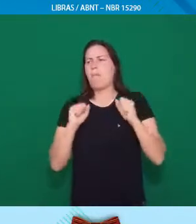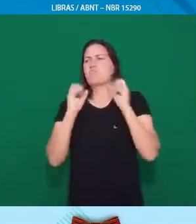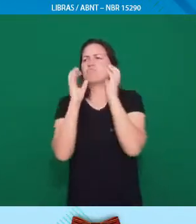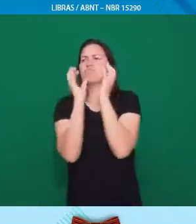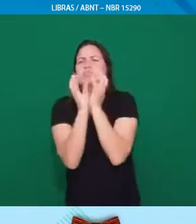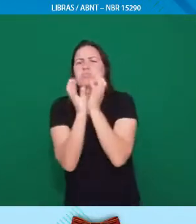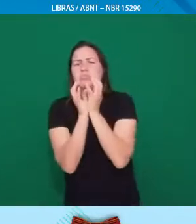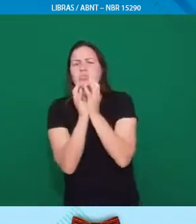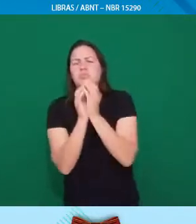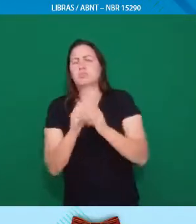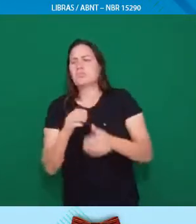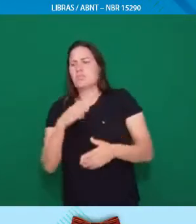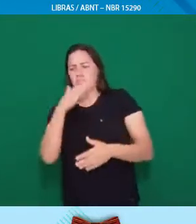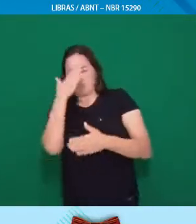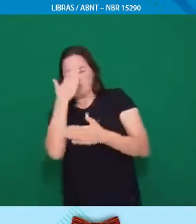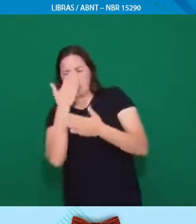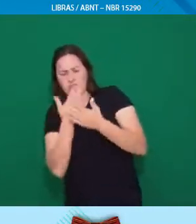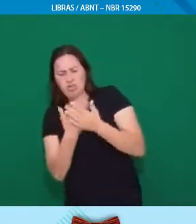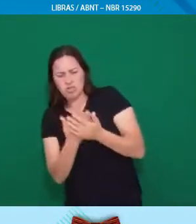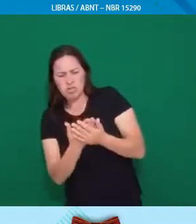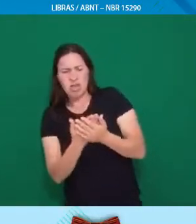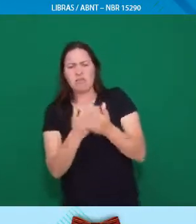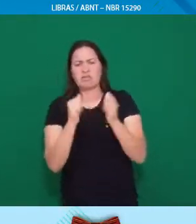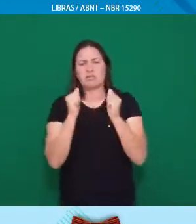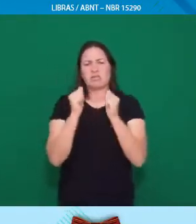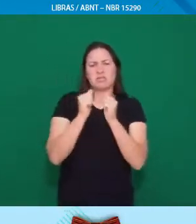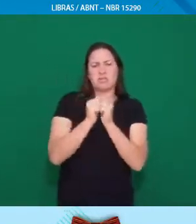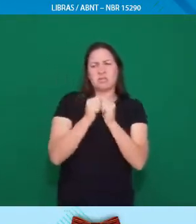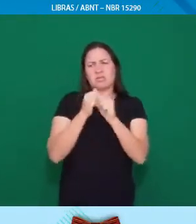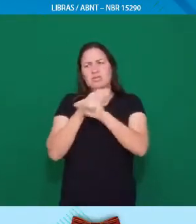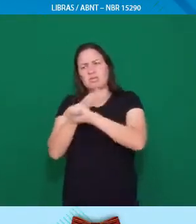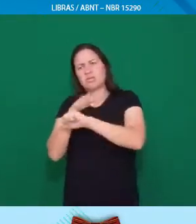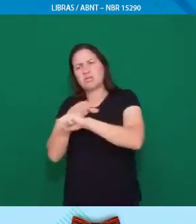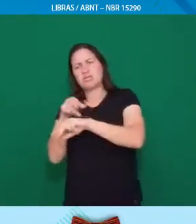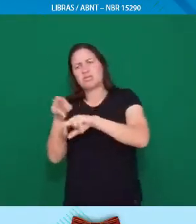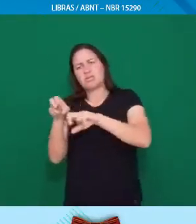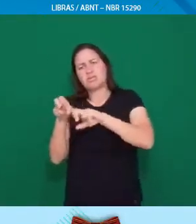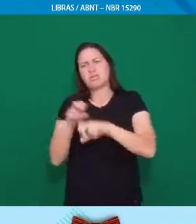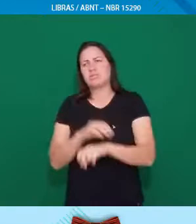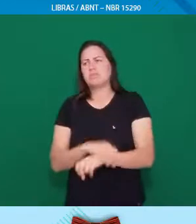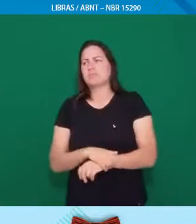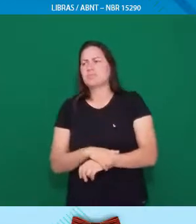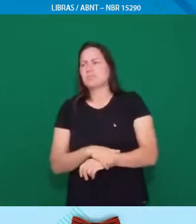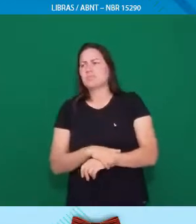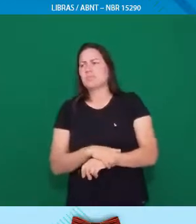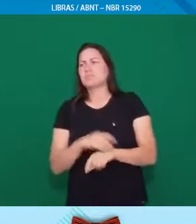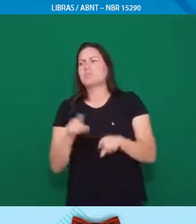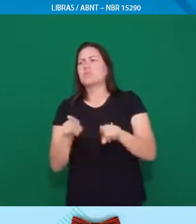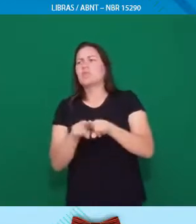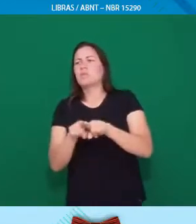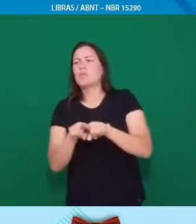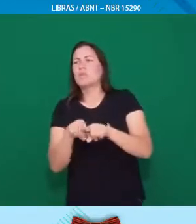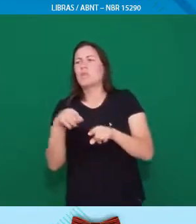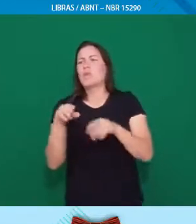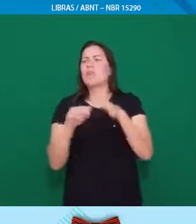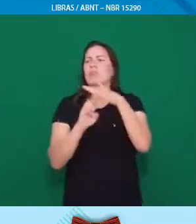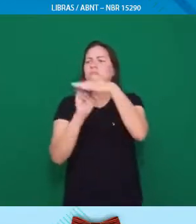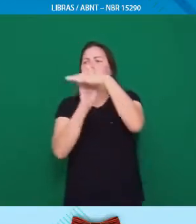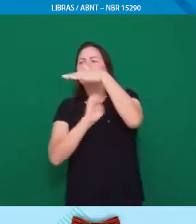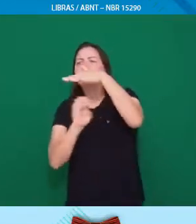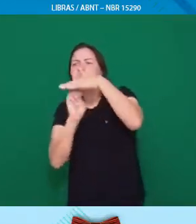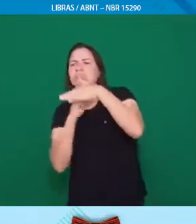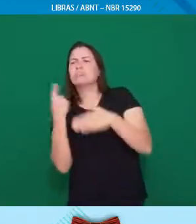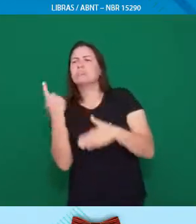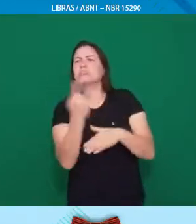fazer com que o produtor sinta confiança e amparado vento nosso negócio e o outro tripé é